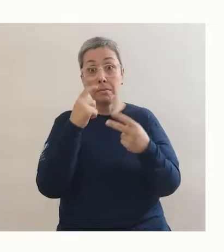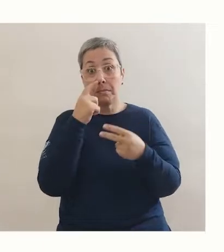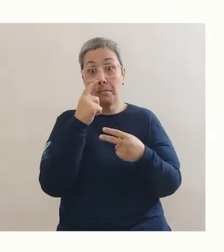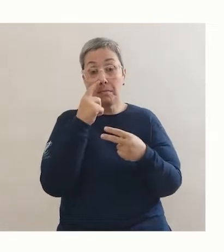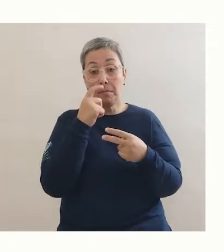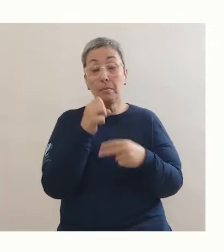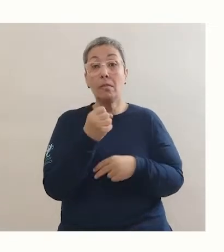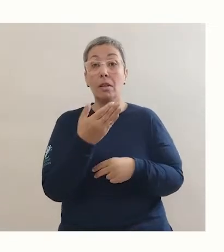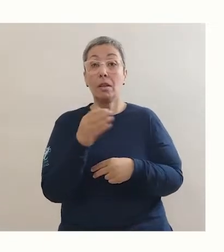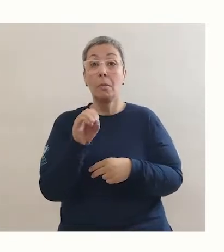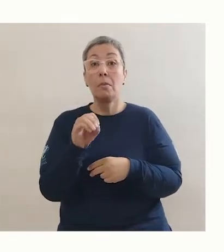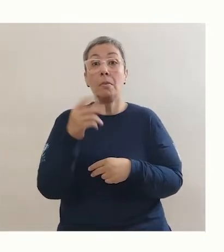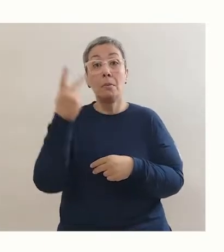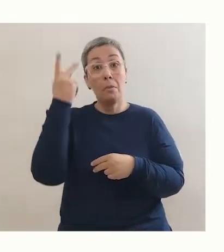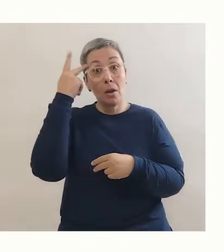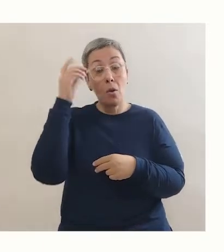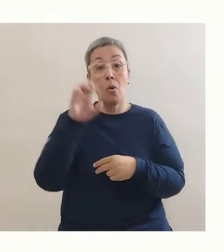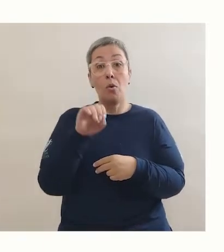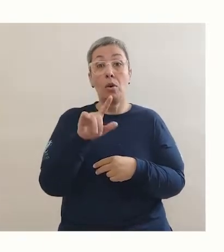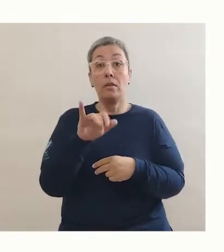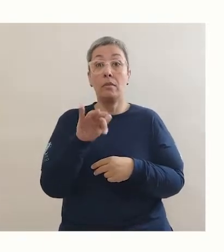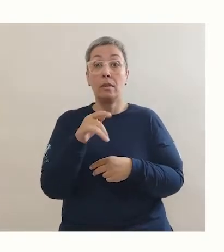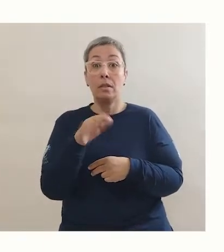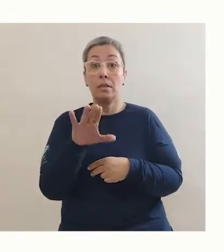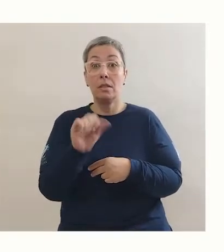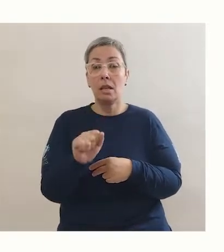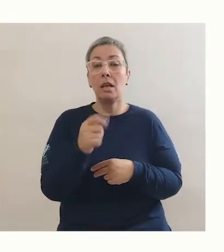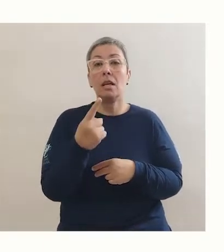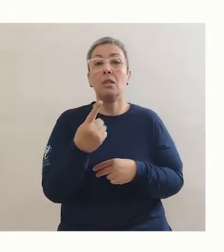no estado da Amazônia